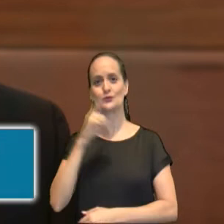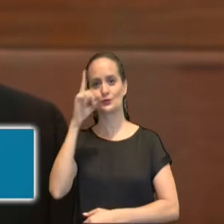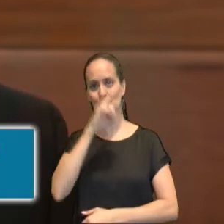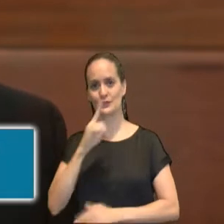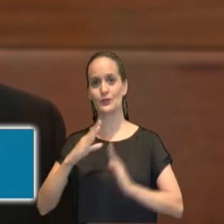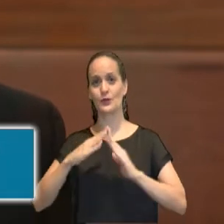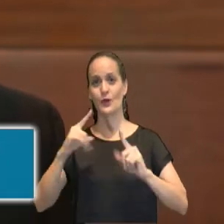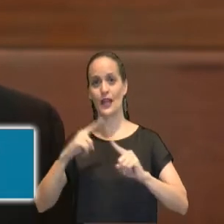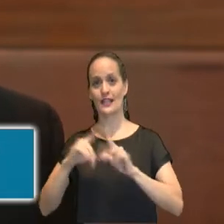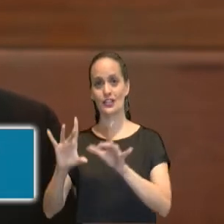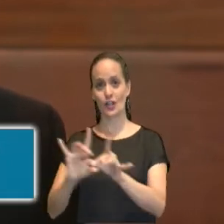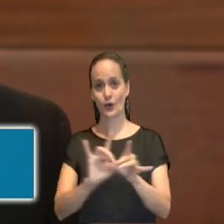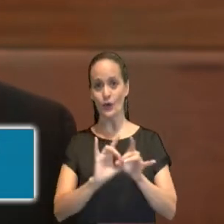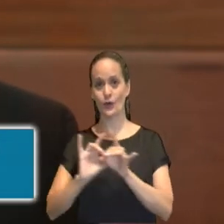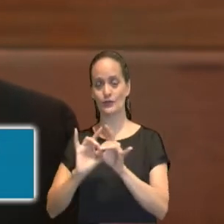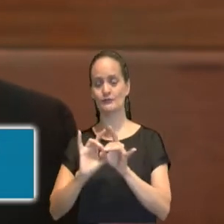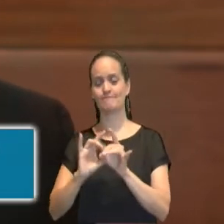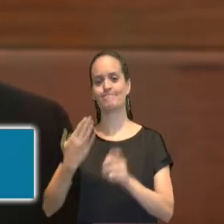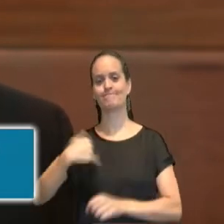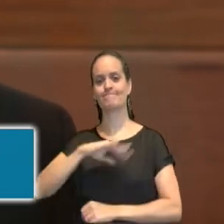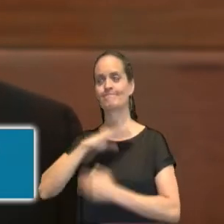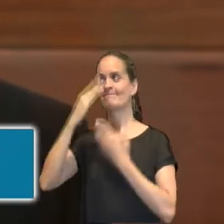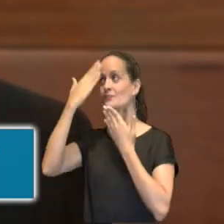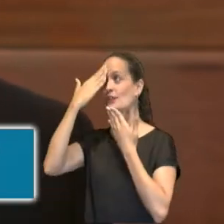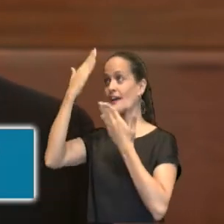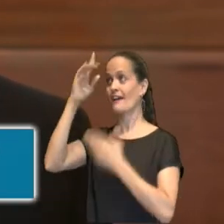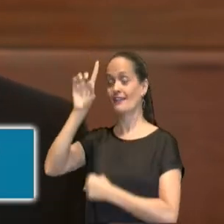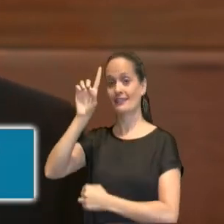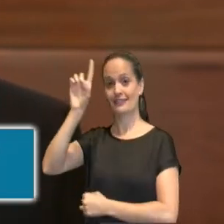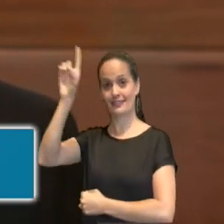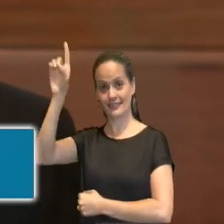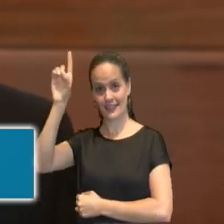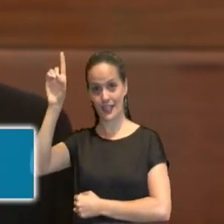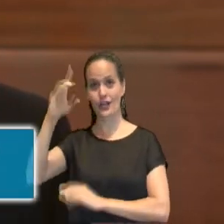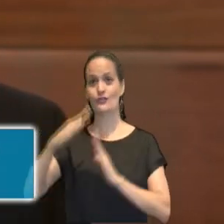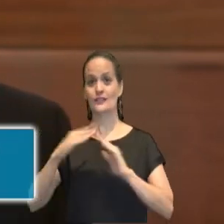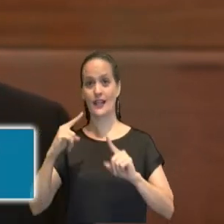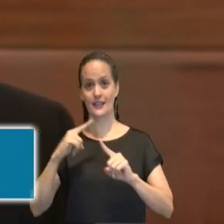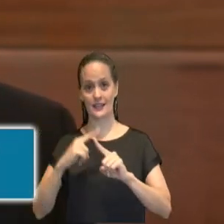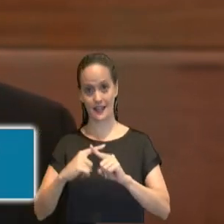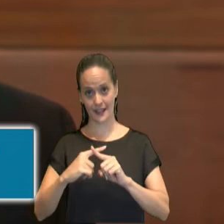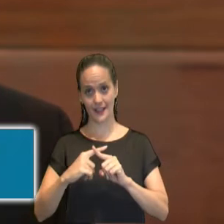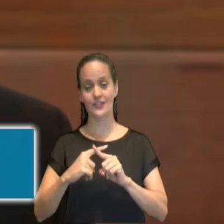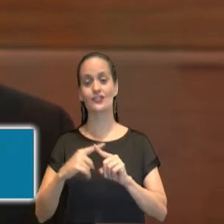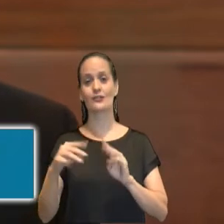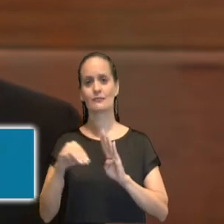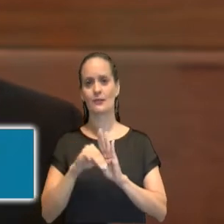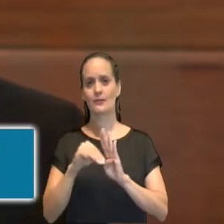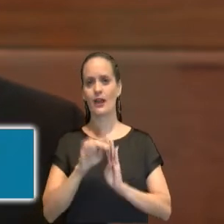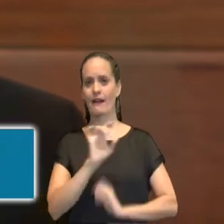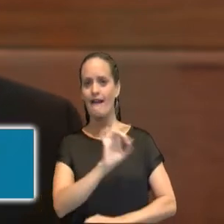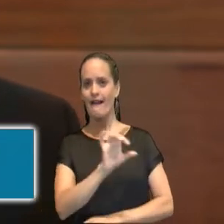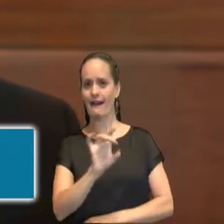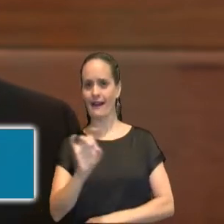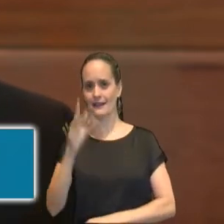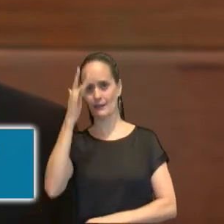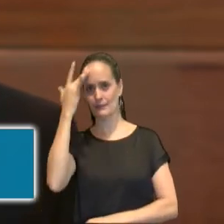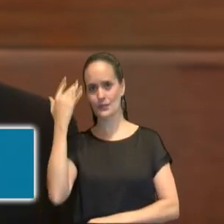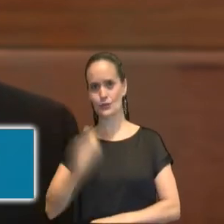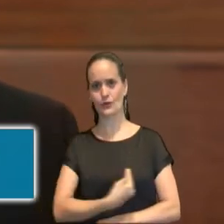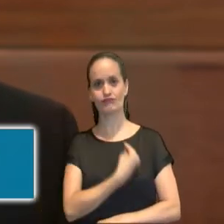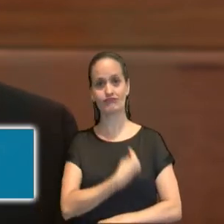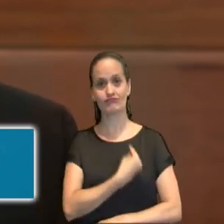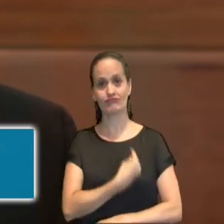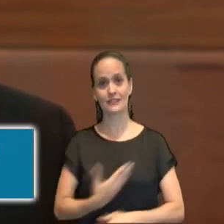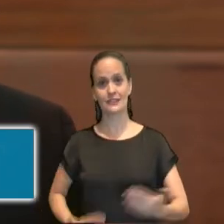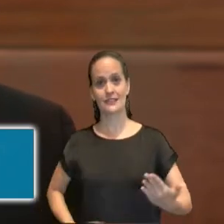se reúne. A nossa gratidão por esta igreja, a nossa gratidão por cada participante, cada servo